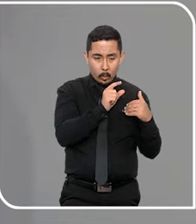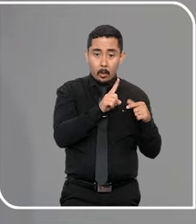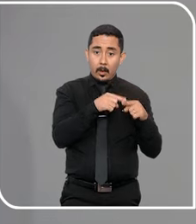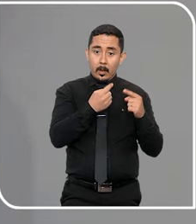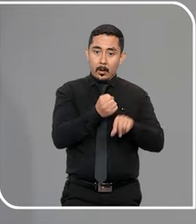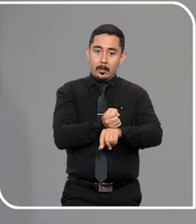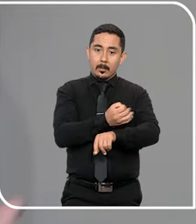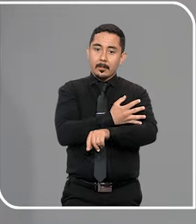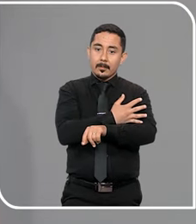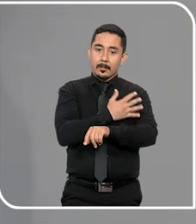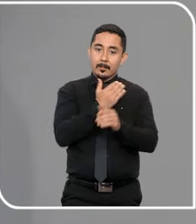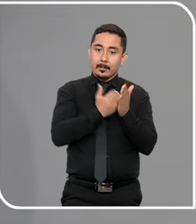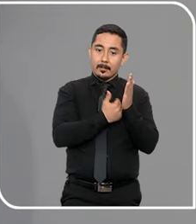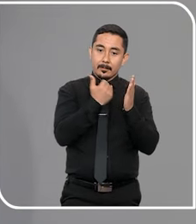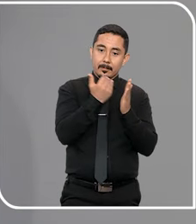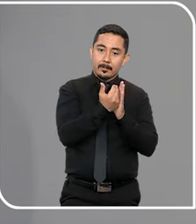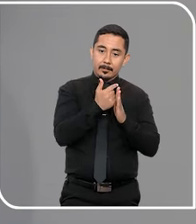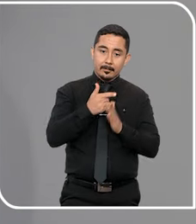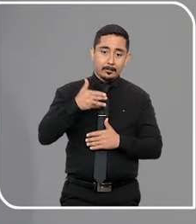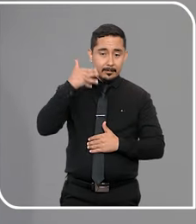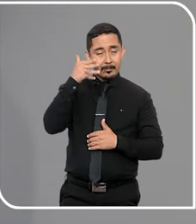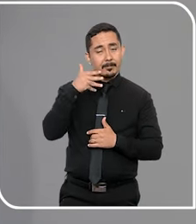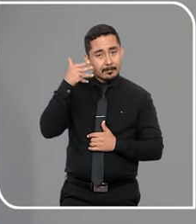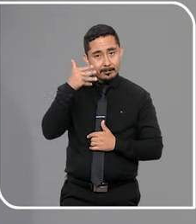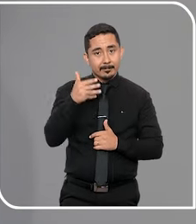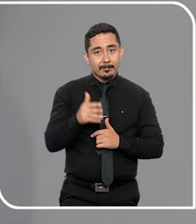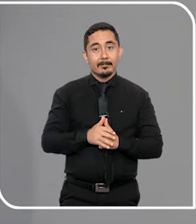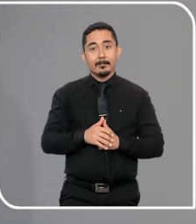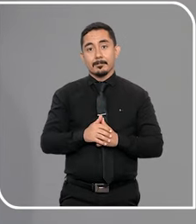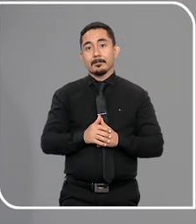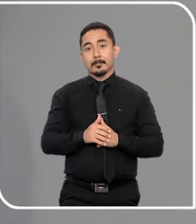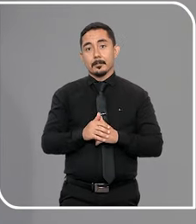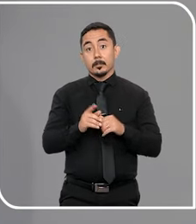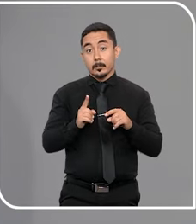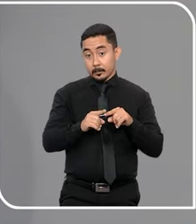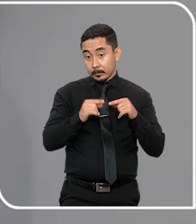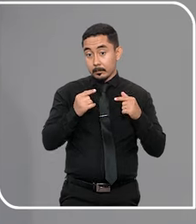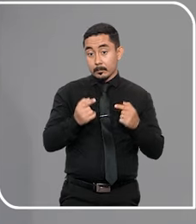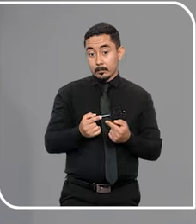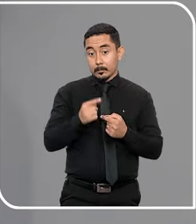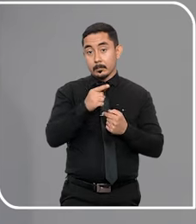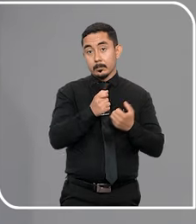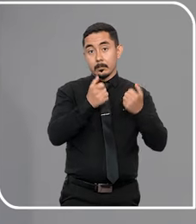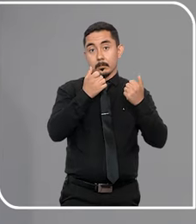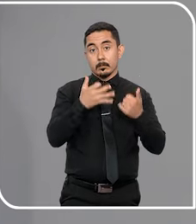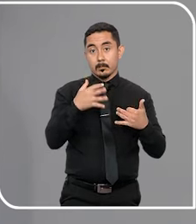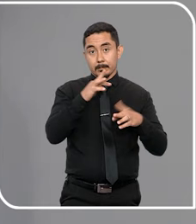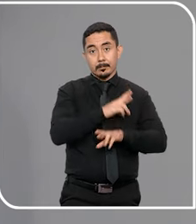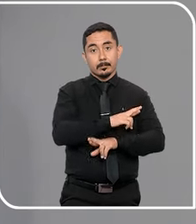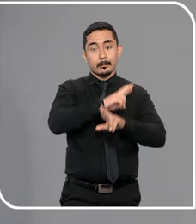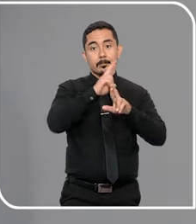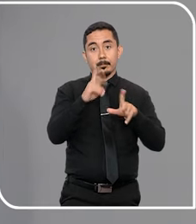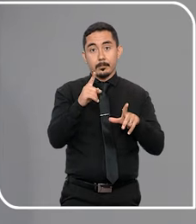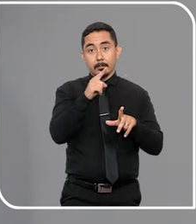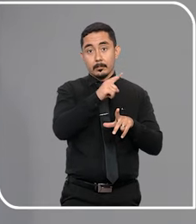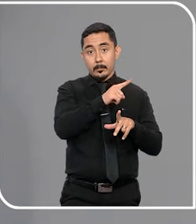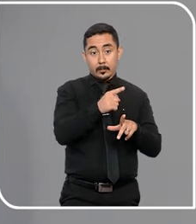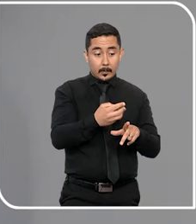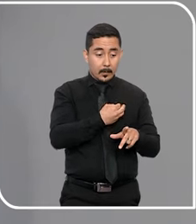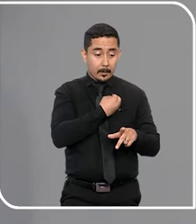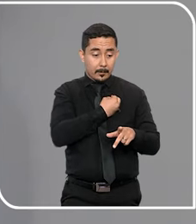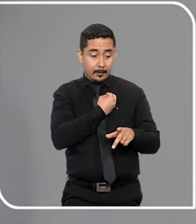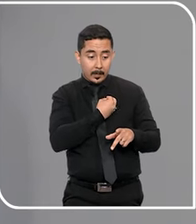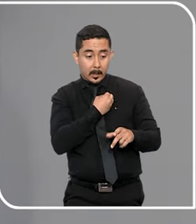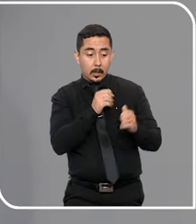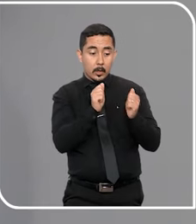recentemente por isso que eu fiquei mais emotiva ainda com essa palestra de hoje mas falar também como é diferente a